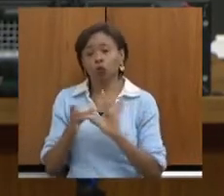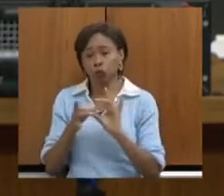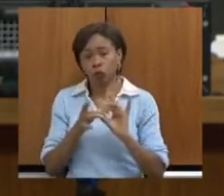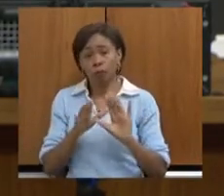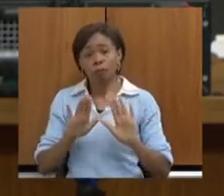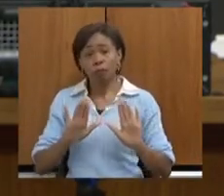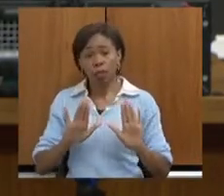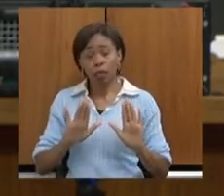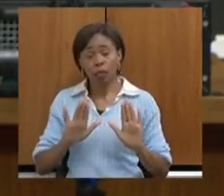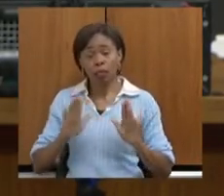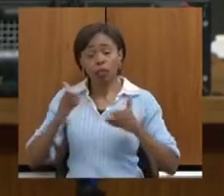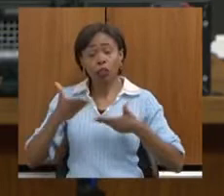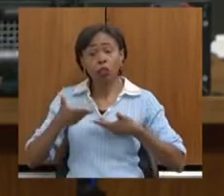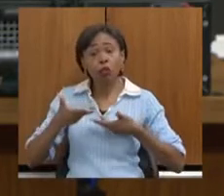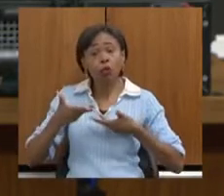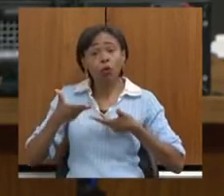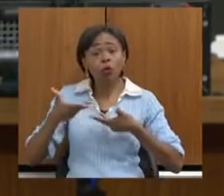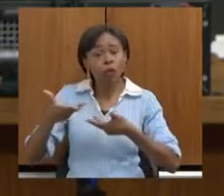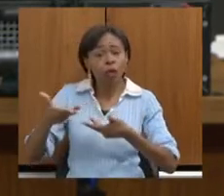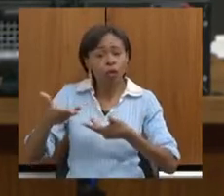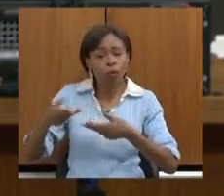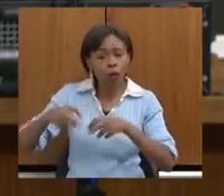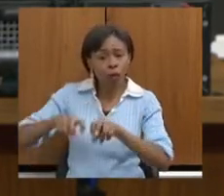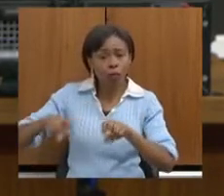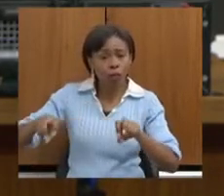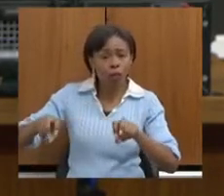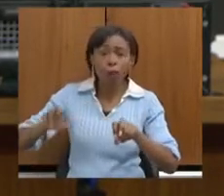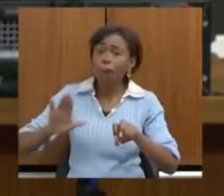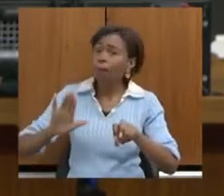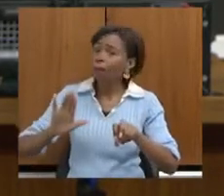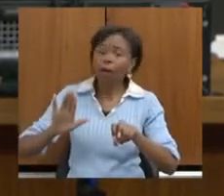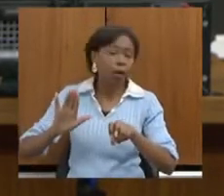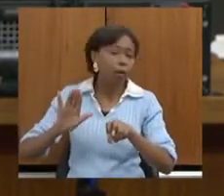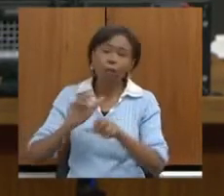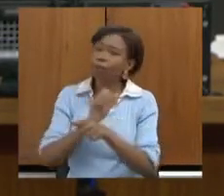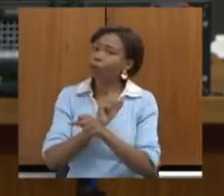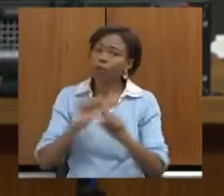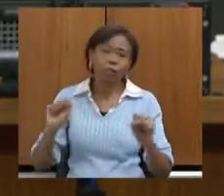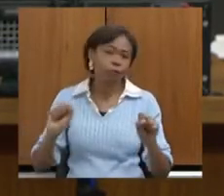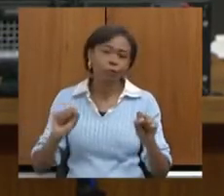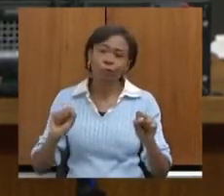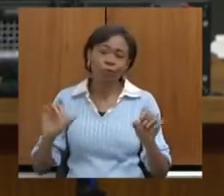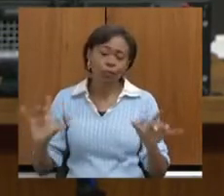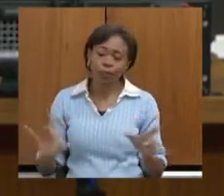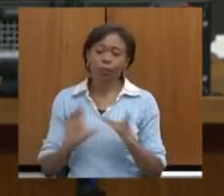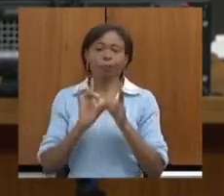nós fomos convidados para aquela mesa e não foi possível essa construção